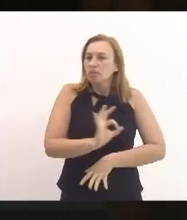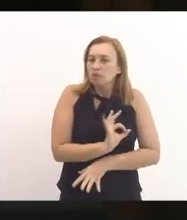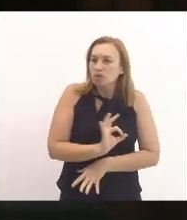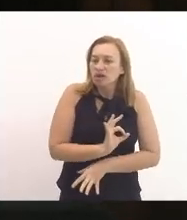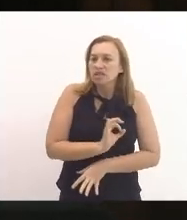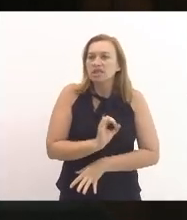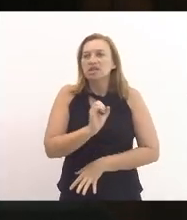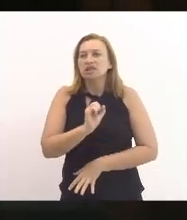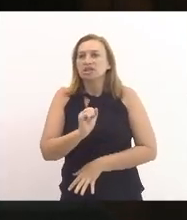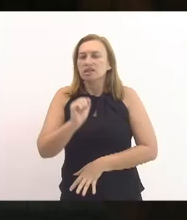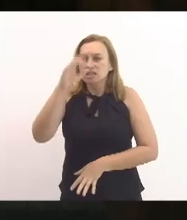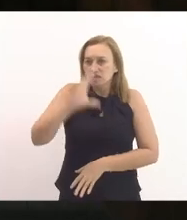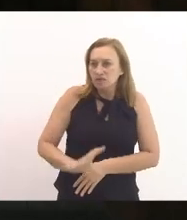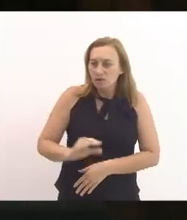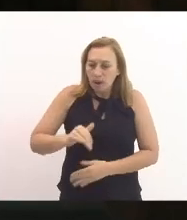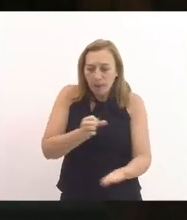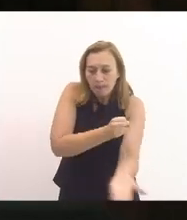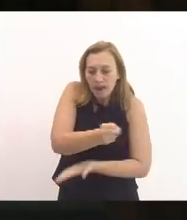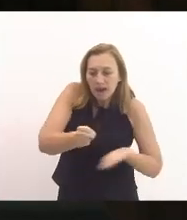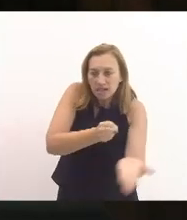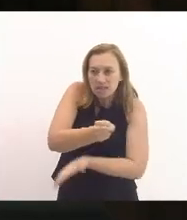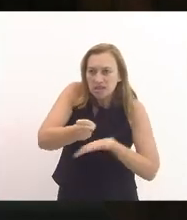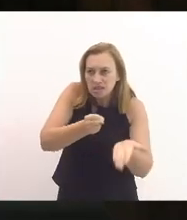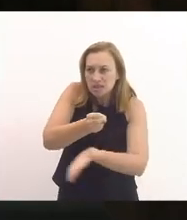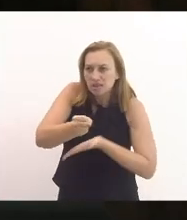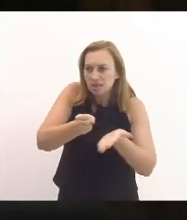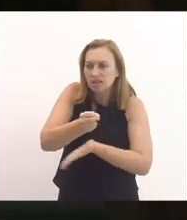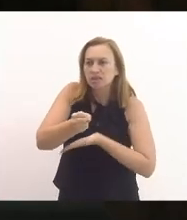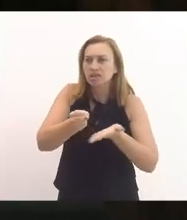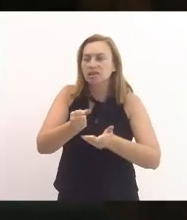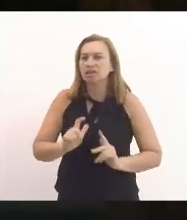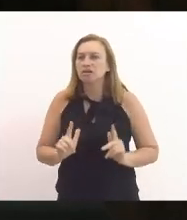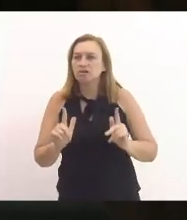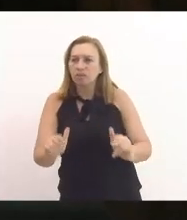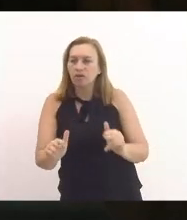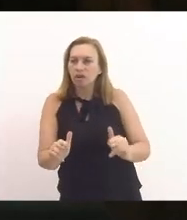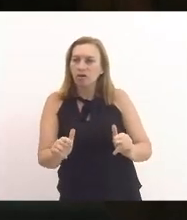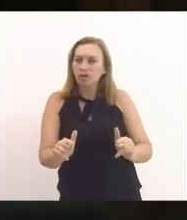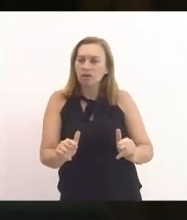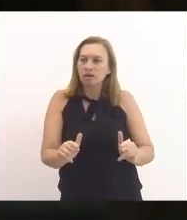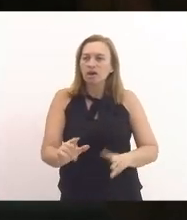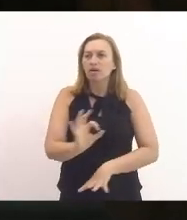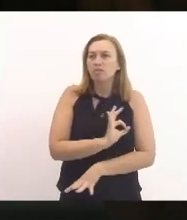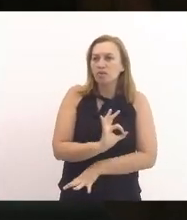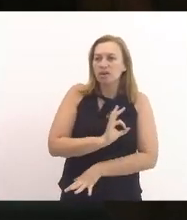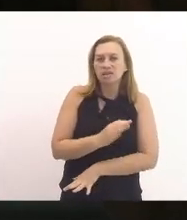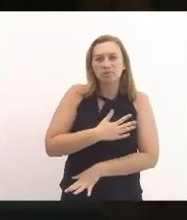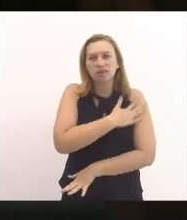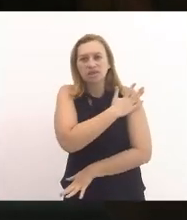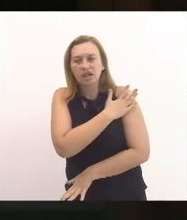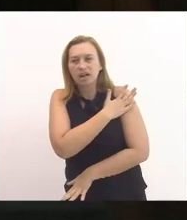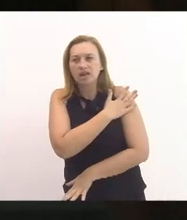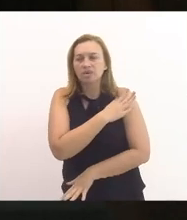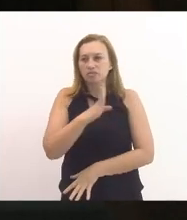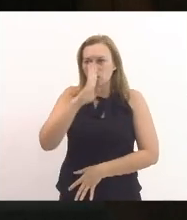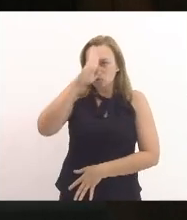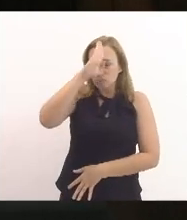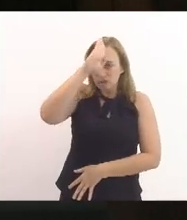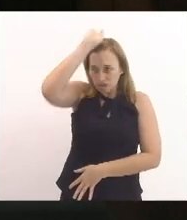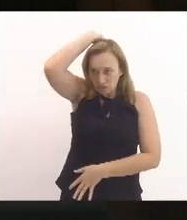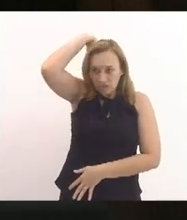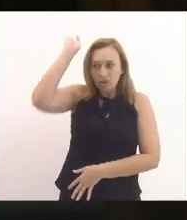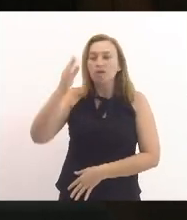polícia civil a base da Polícia Civil de forma similar né a base da polícia militar e dos Bombeiros Militares e